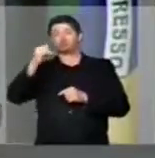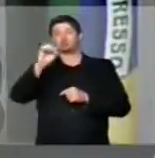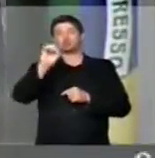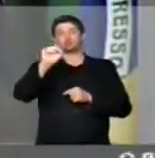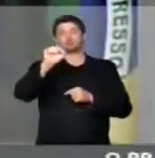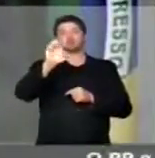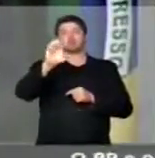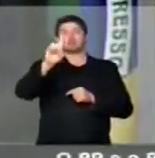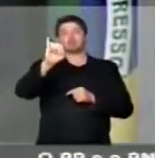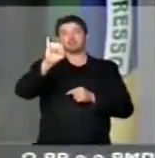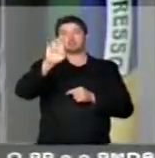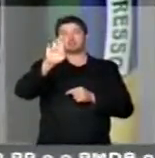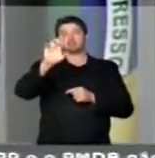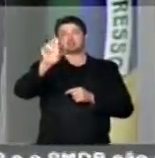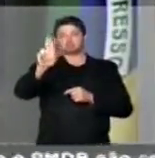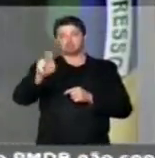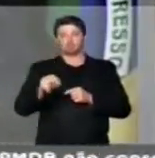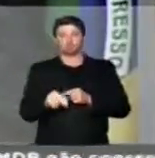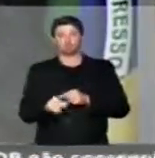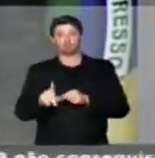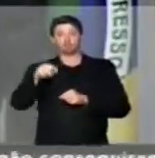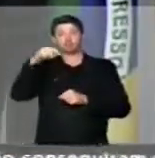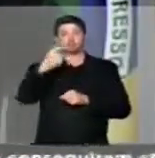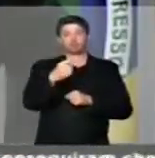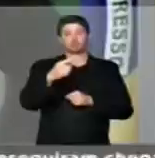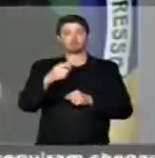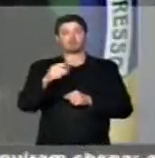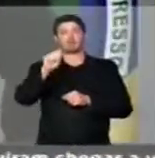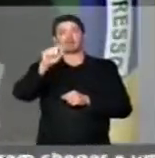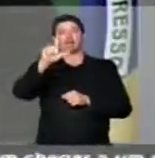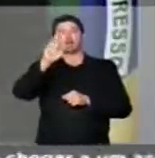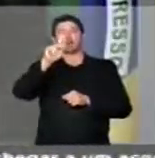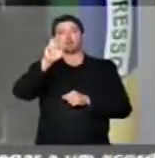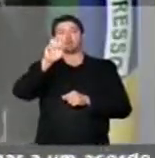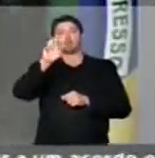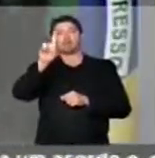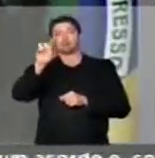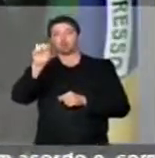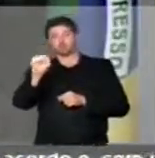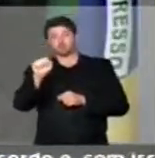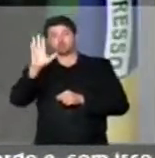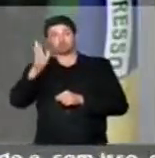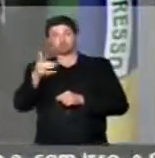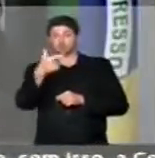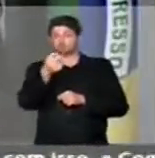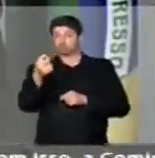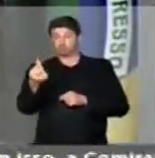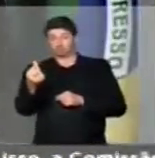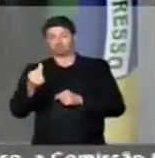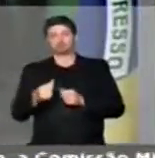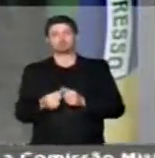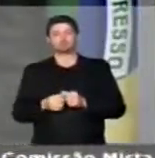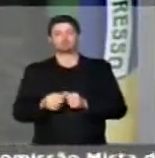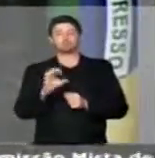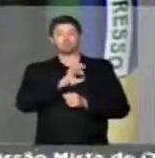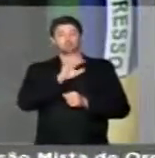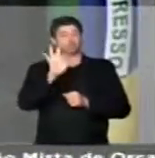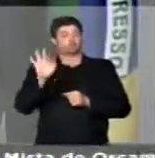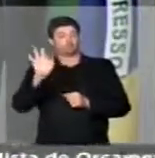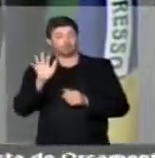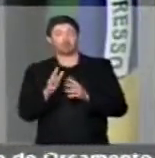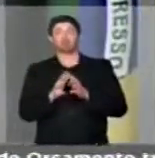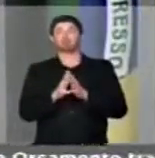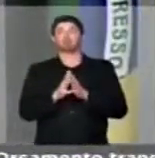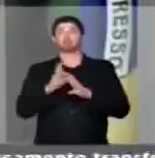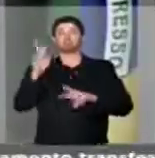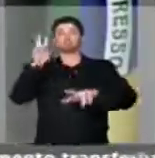Disseu. Aí veio o escândalo dos aloprados, isso em 2006. A Polícia